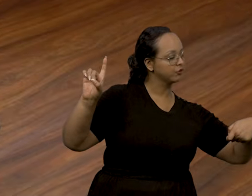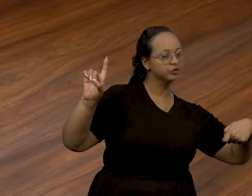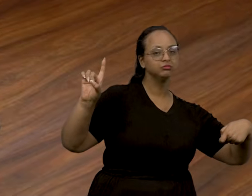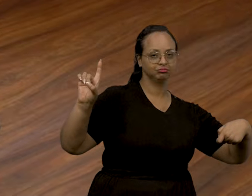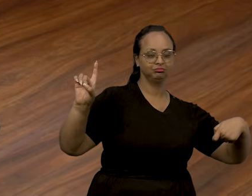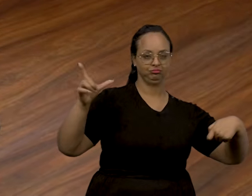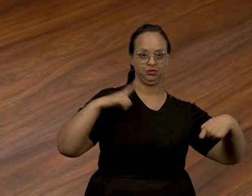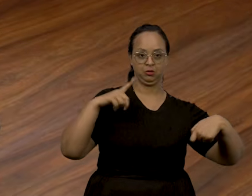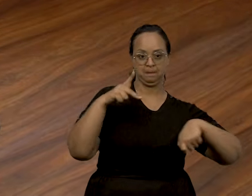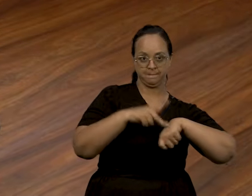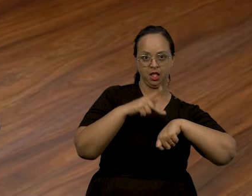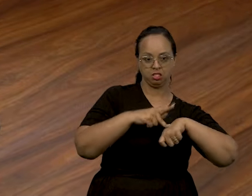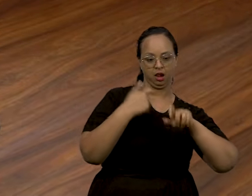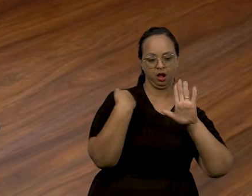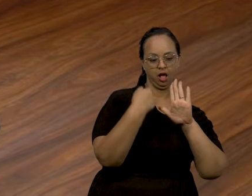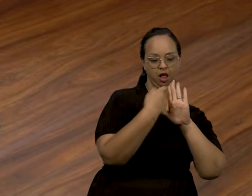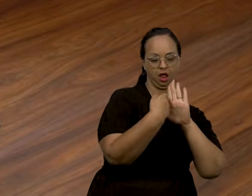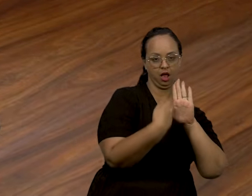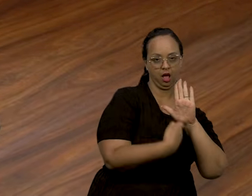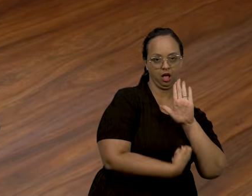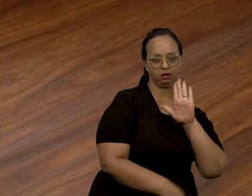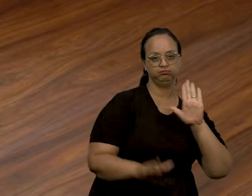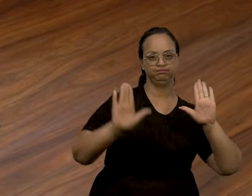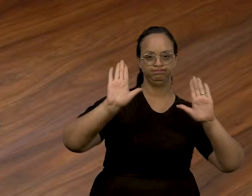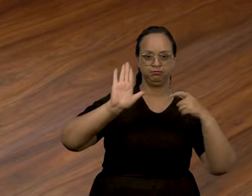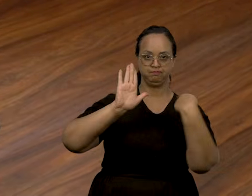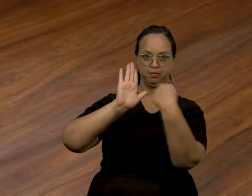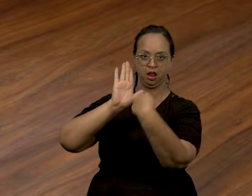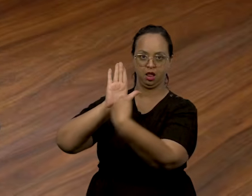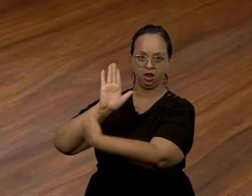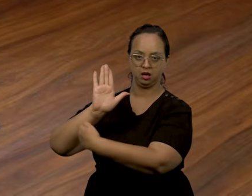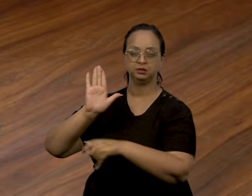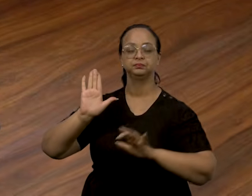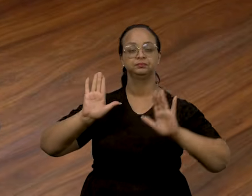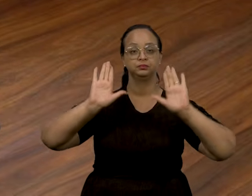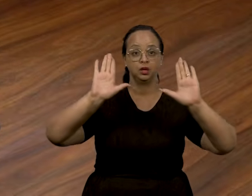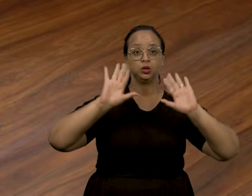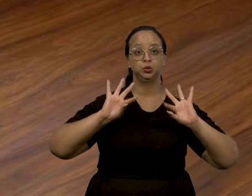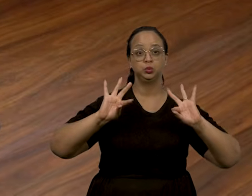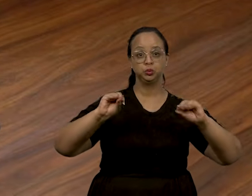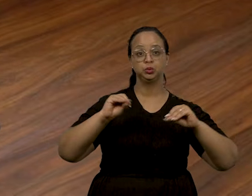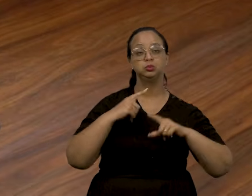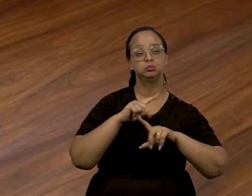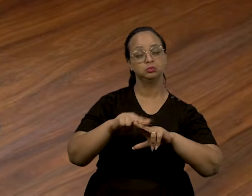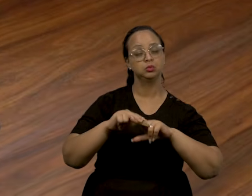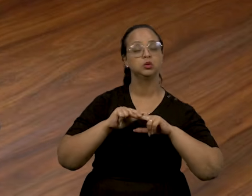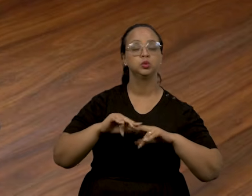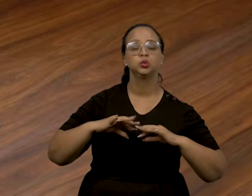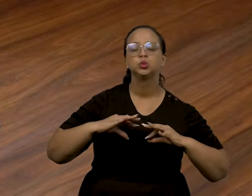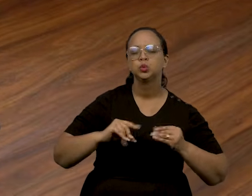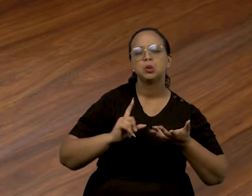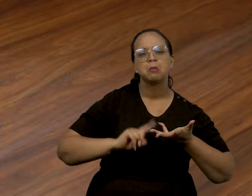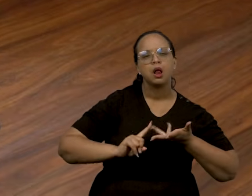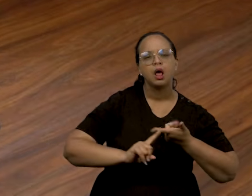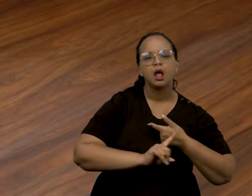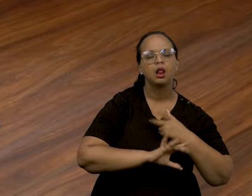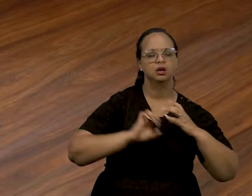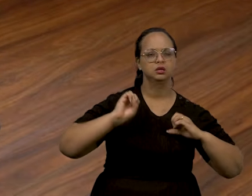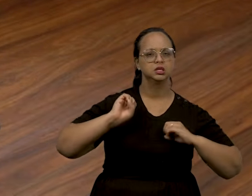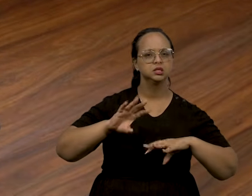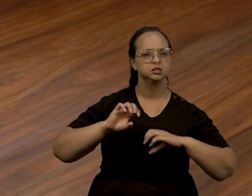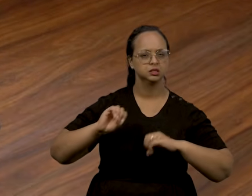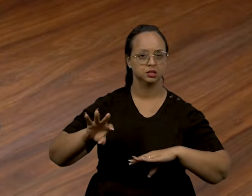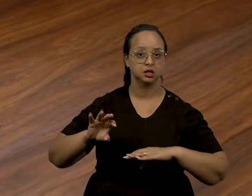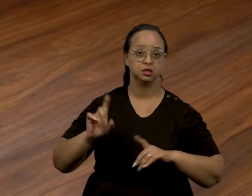também julgar as causas diversas que chegavam ali para ele, para o povo, né?